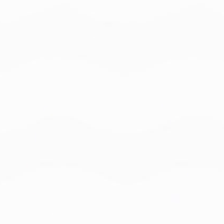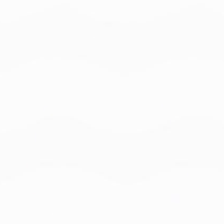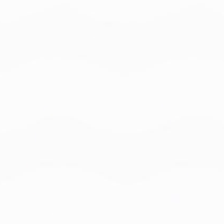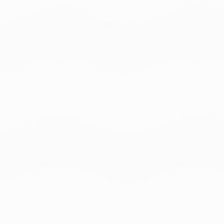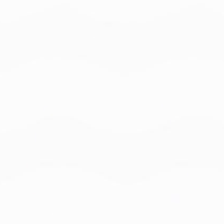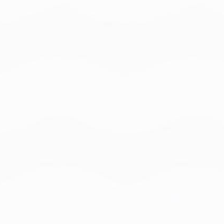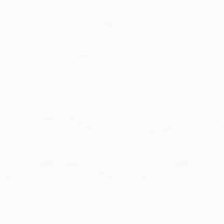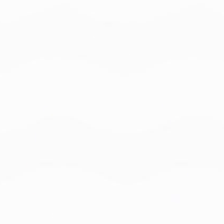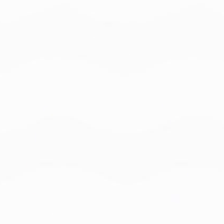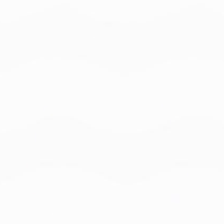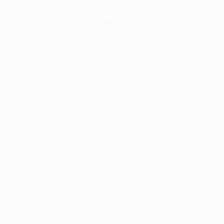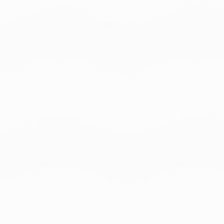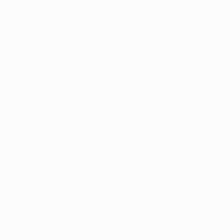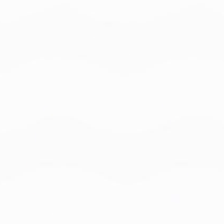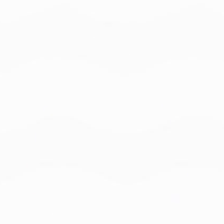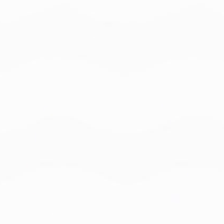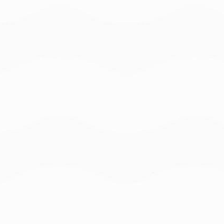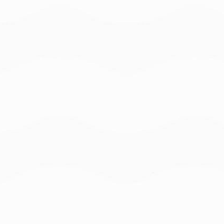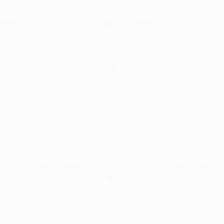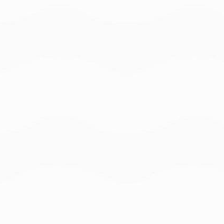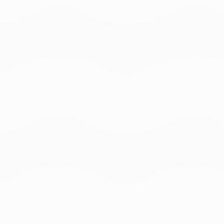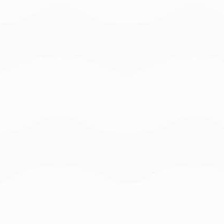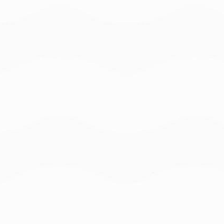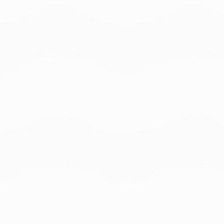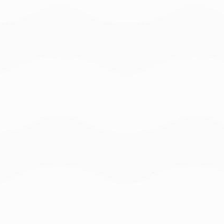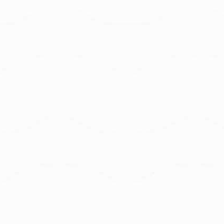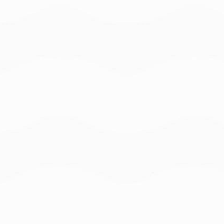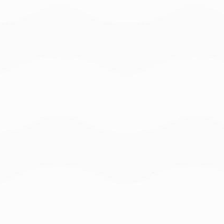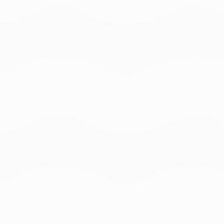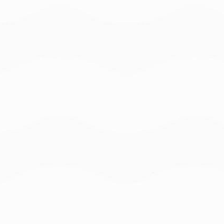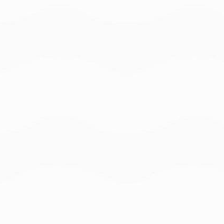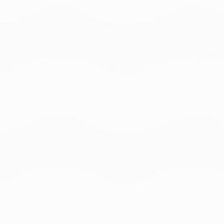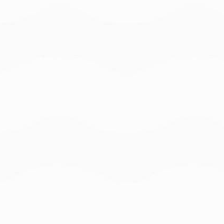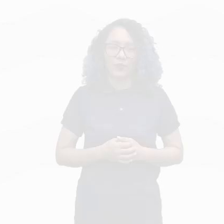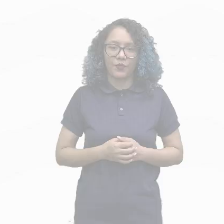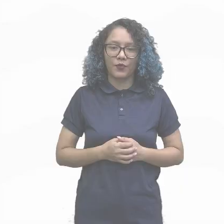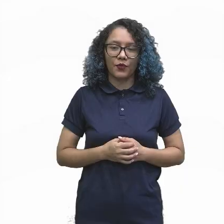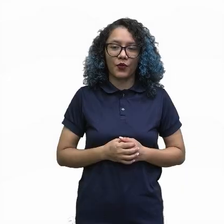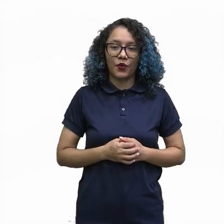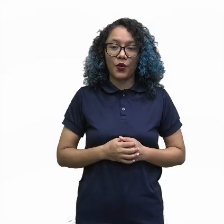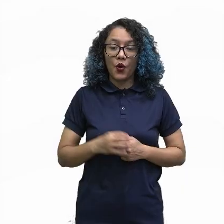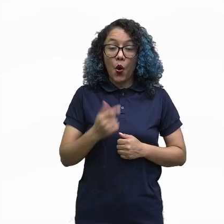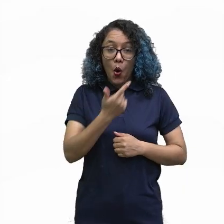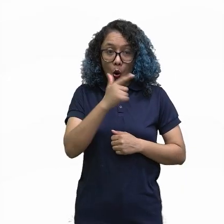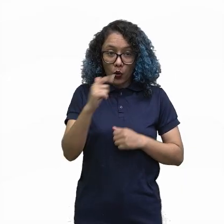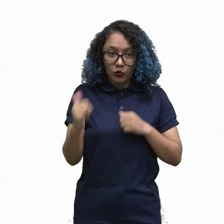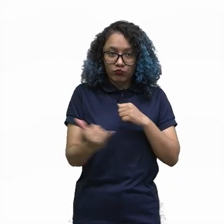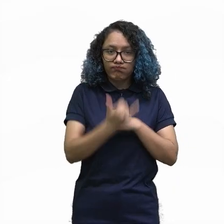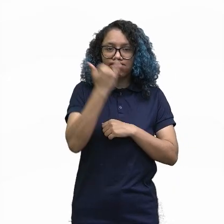Nós tivemos aí também o acidente de Chernobyl.